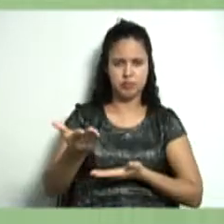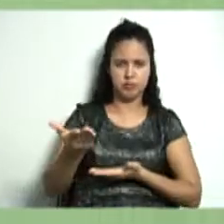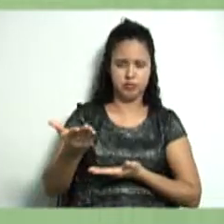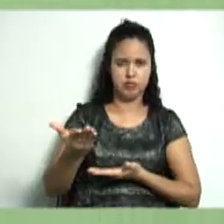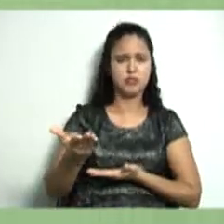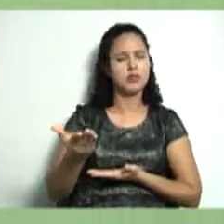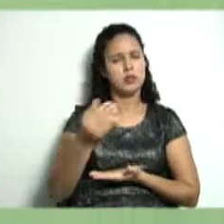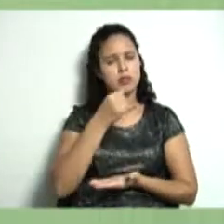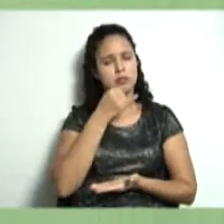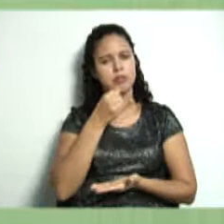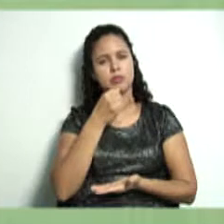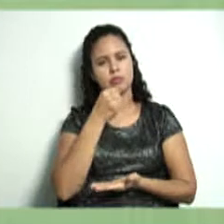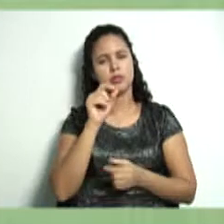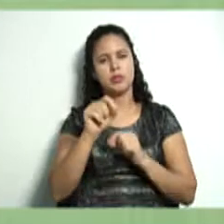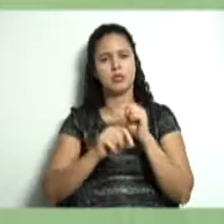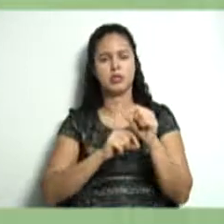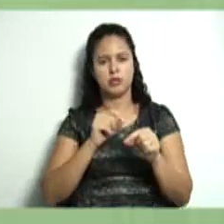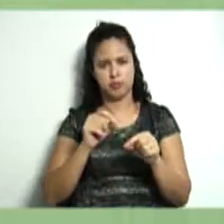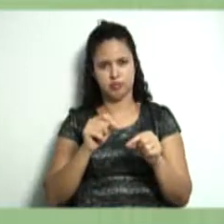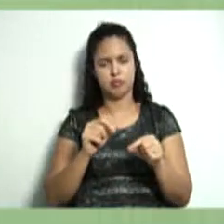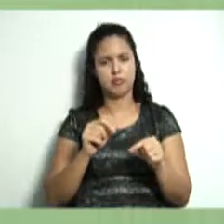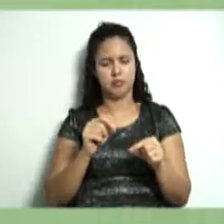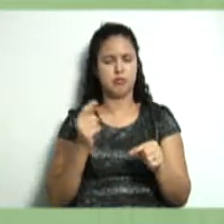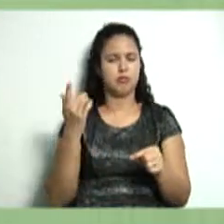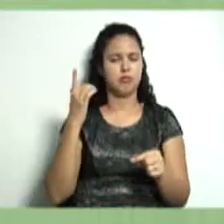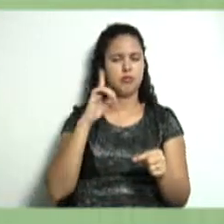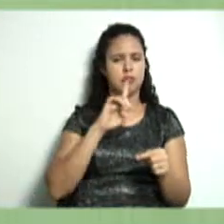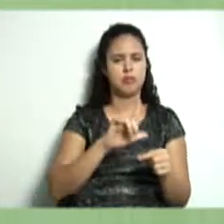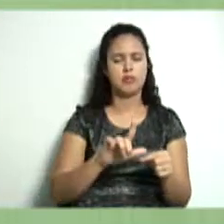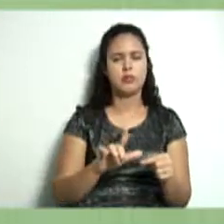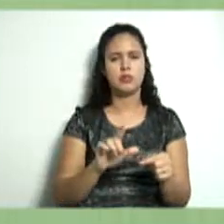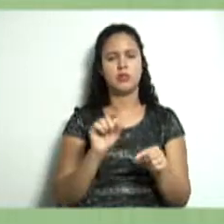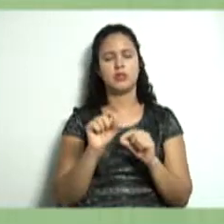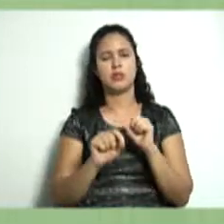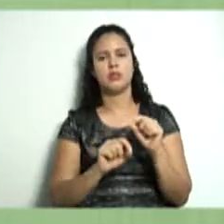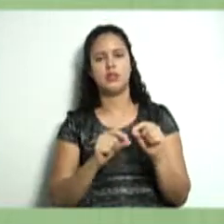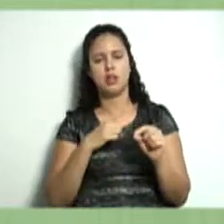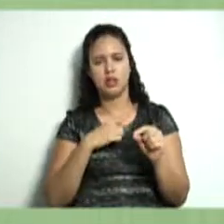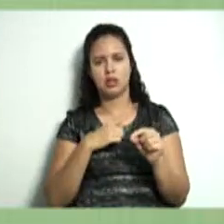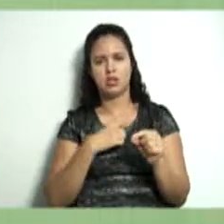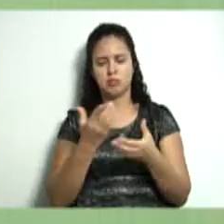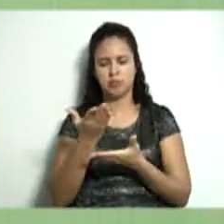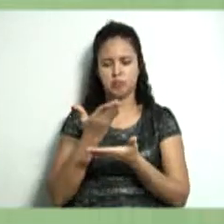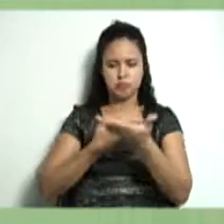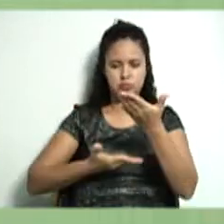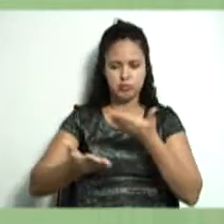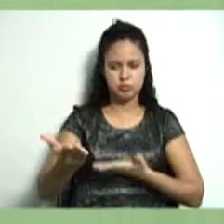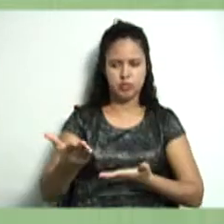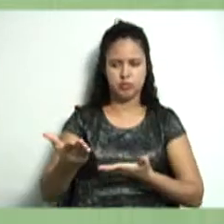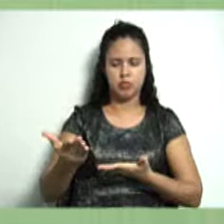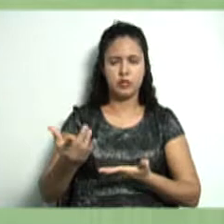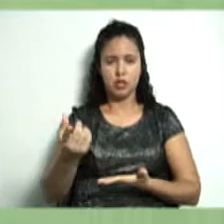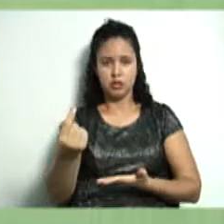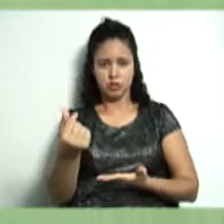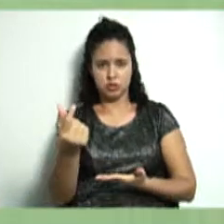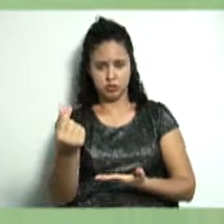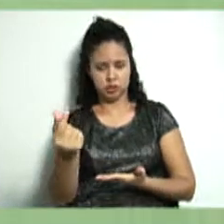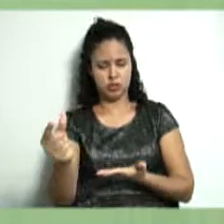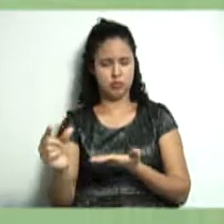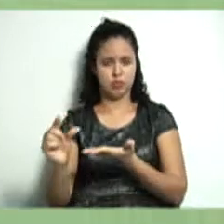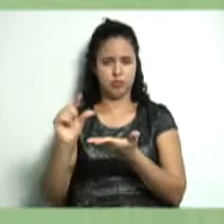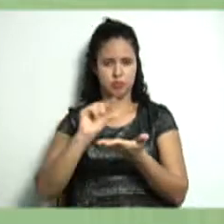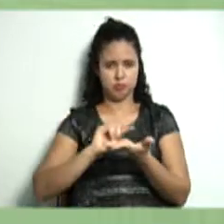de capital. O que é aferir? Eu tenho como ter retorno, receber de volta as